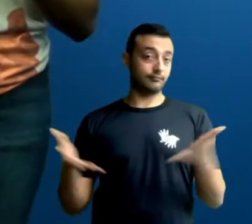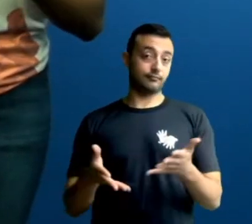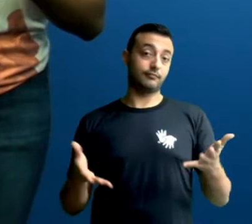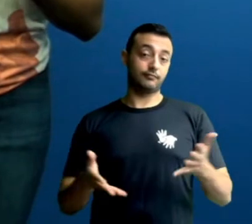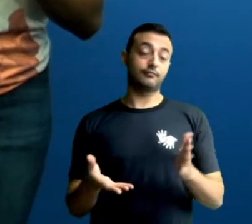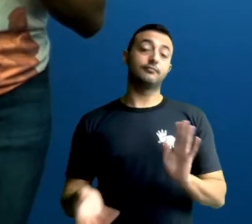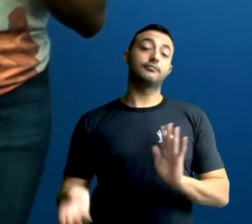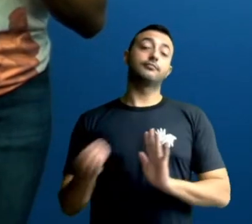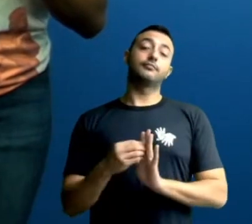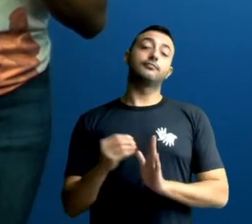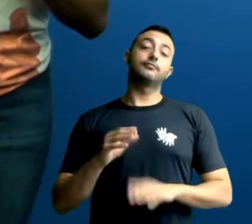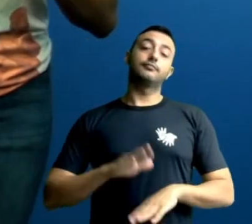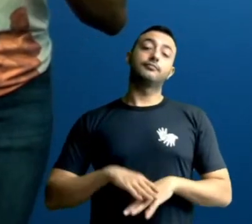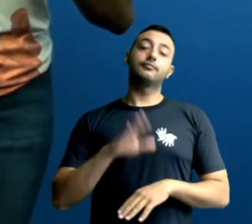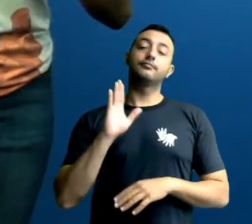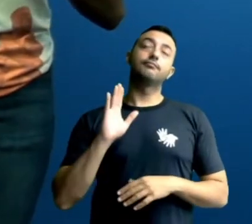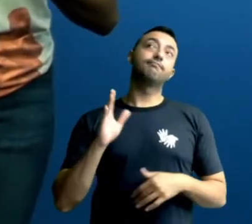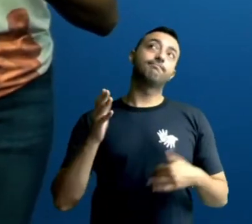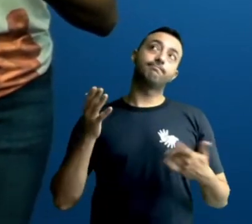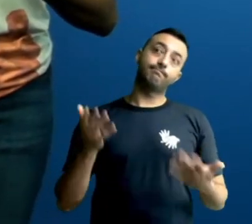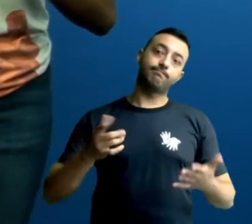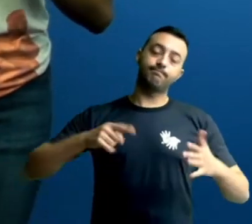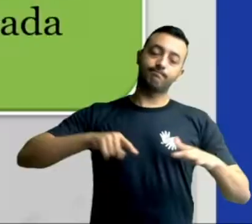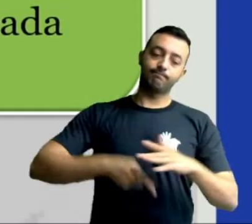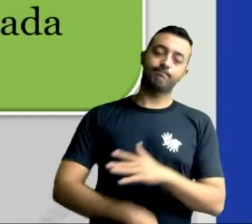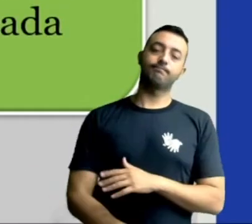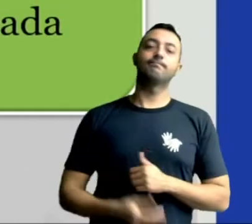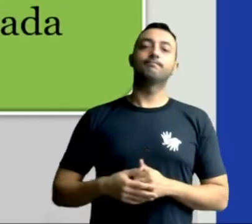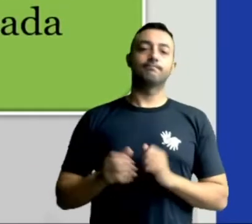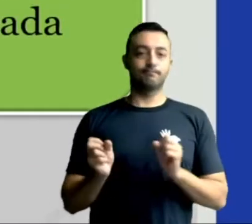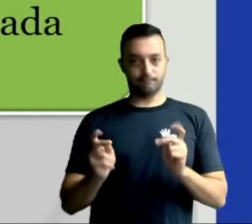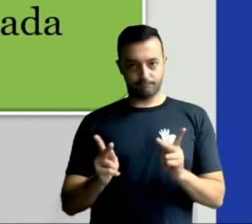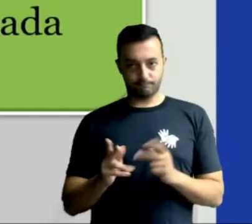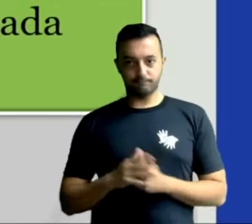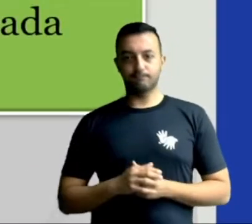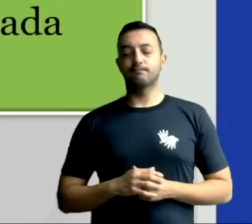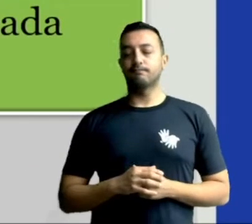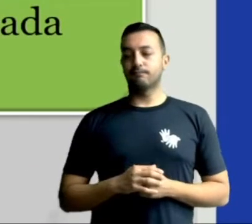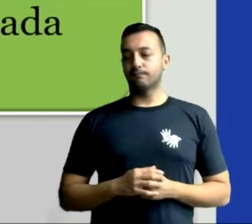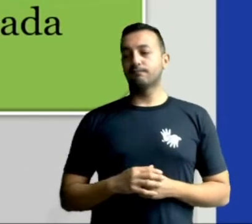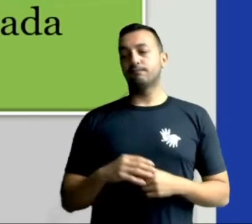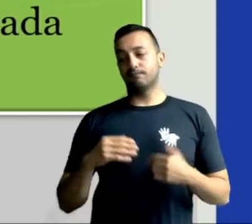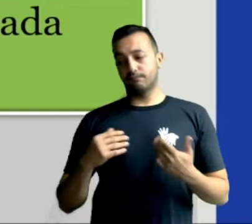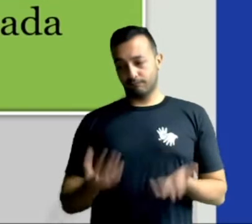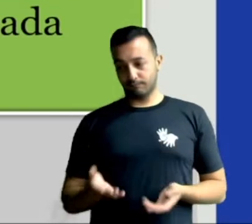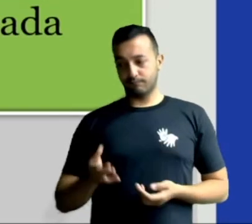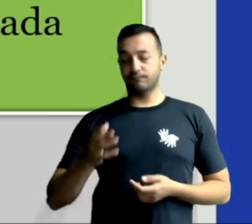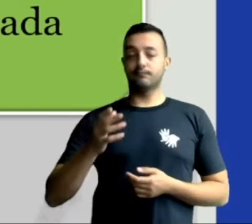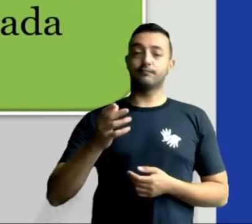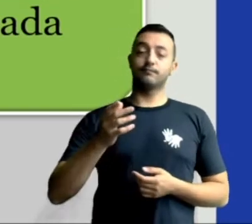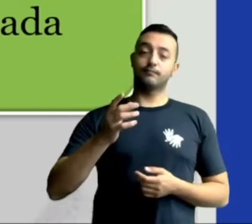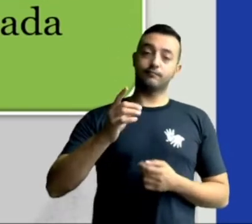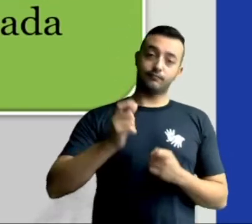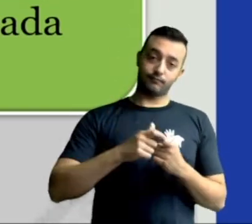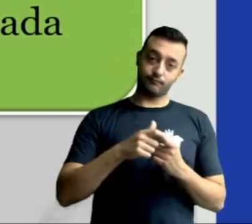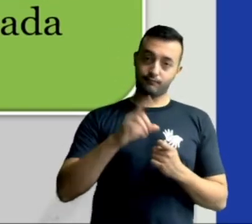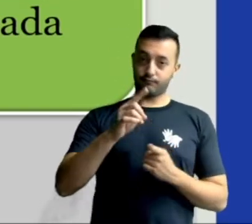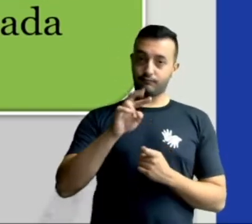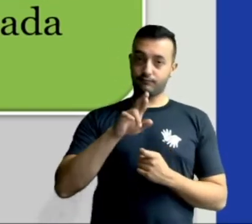com mais, vamos dizer, profundidade, ok? Então, segundo Drauzio